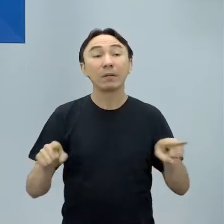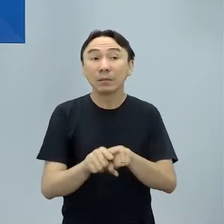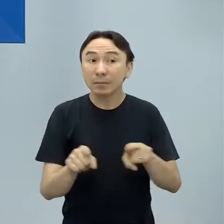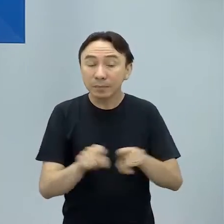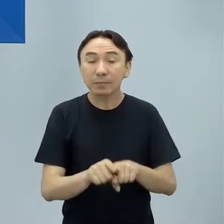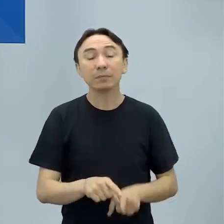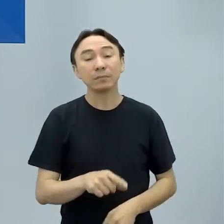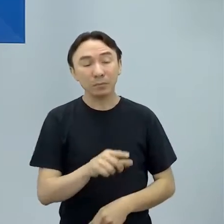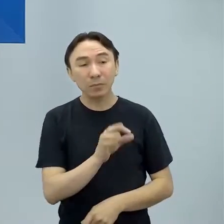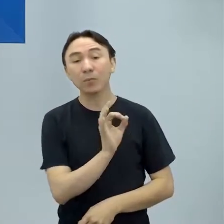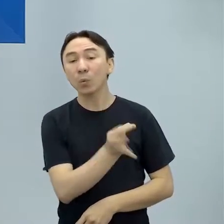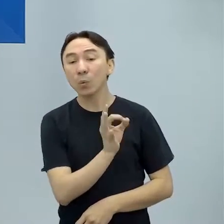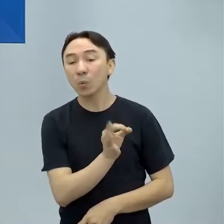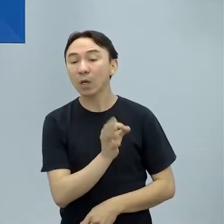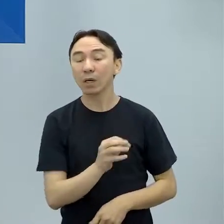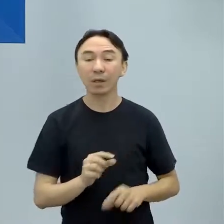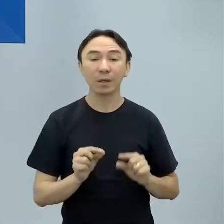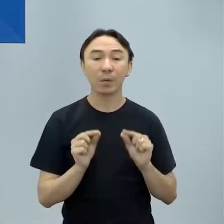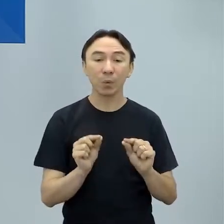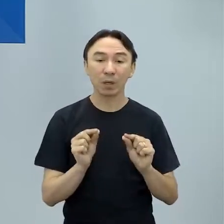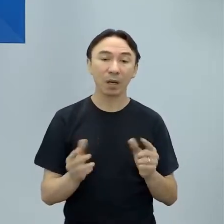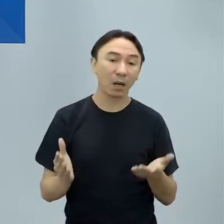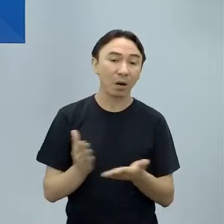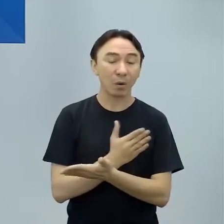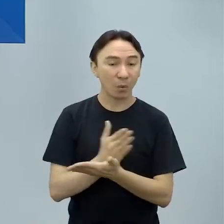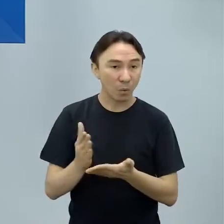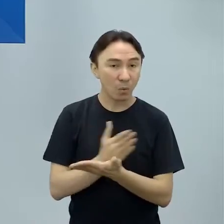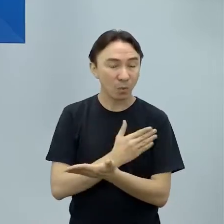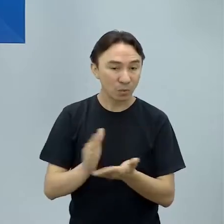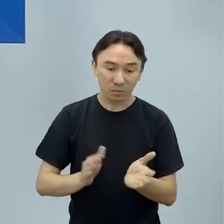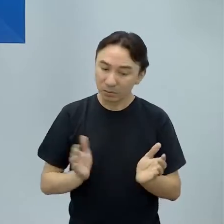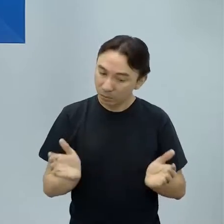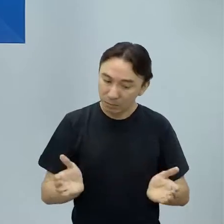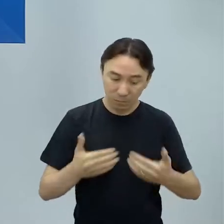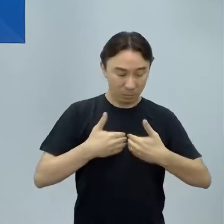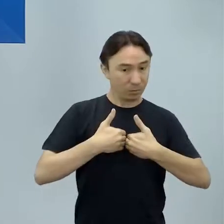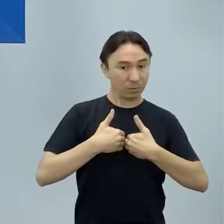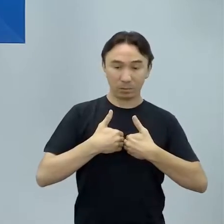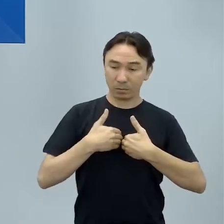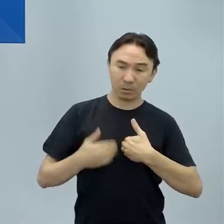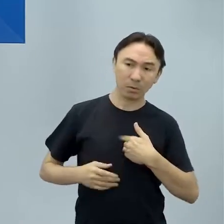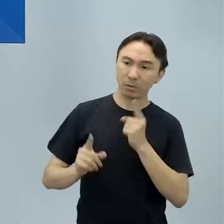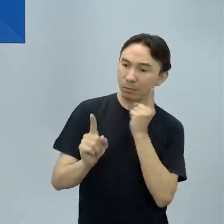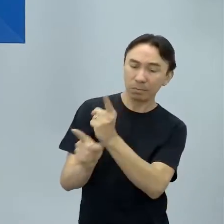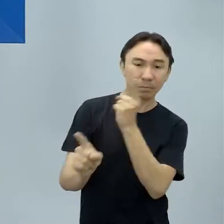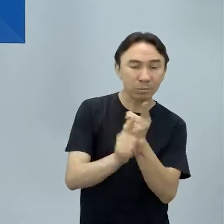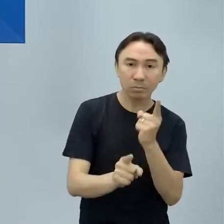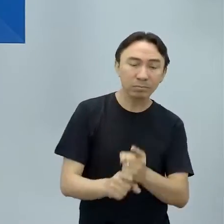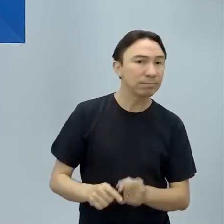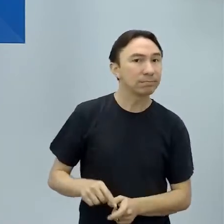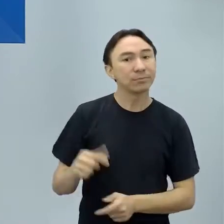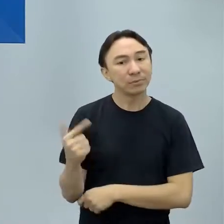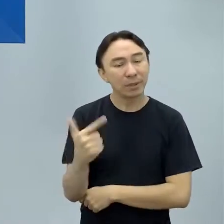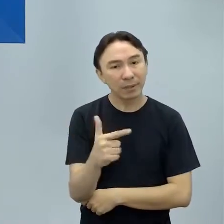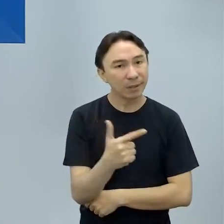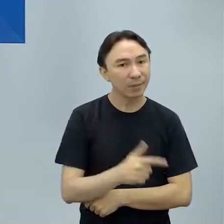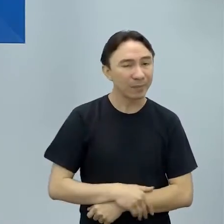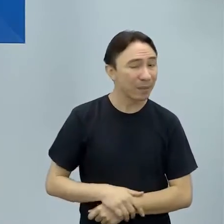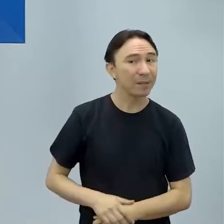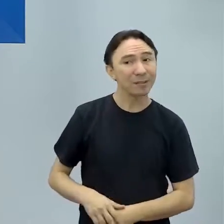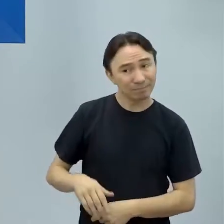fato de que ainda existem muitos casos não diagnosticados de autismo, principalmente em meninas.